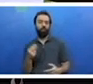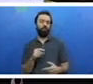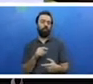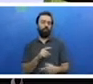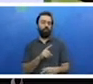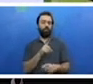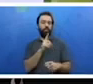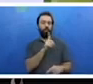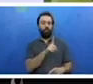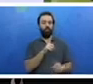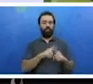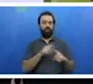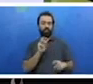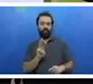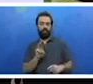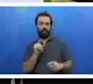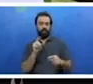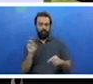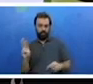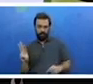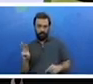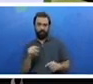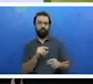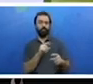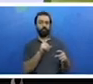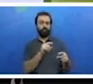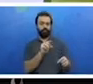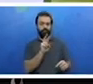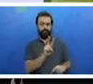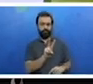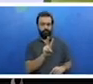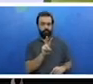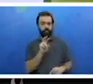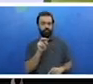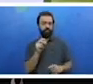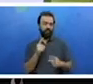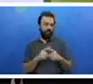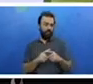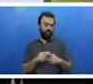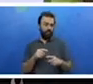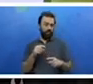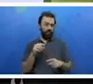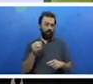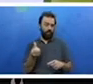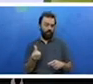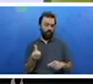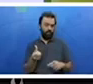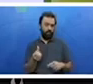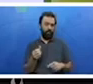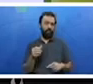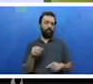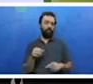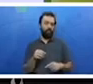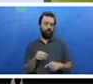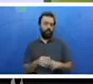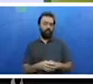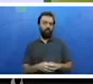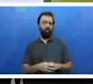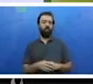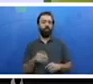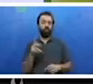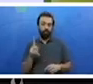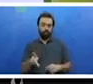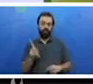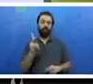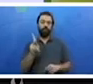3, 3. 2 vezes 3, 6. 3 vezes 3, 9, e assim por diante.